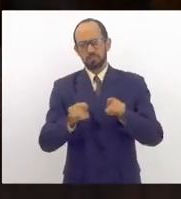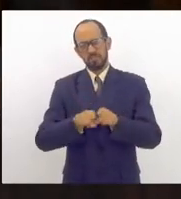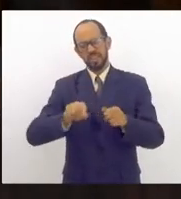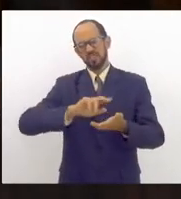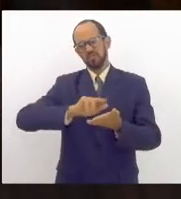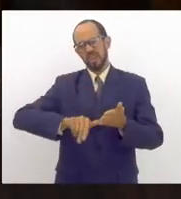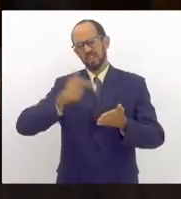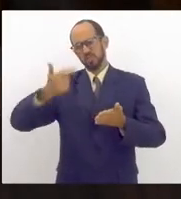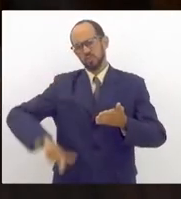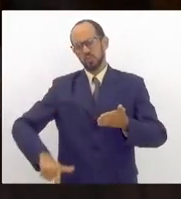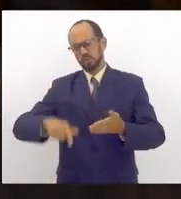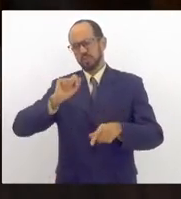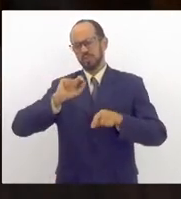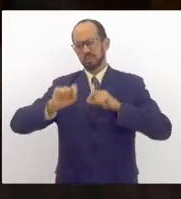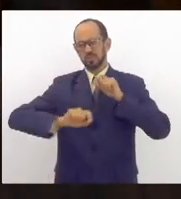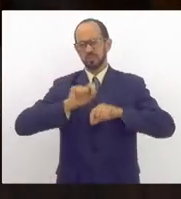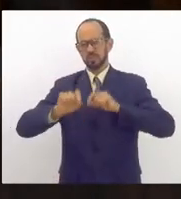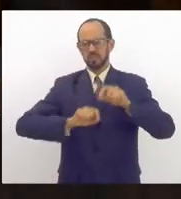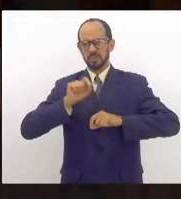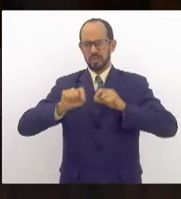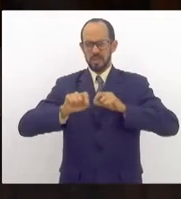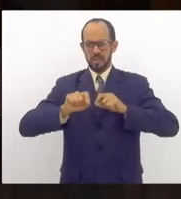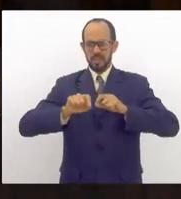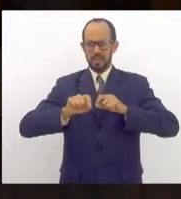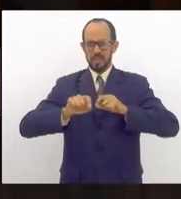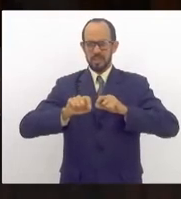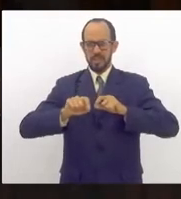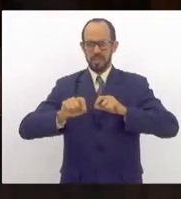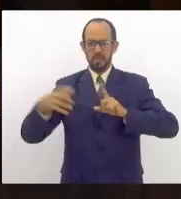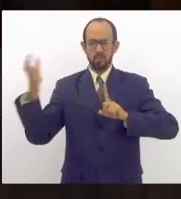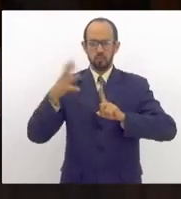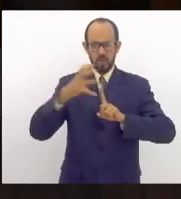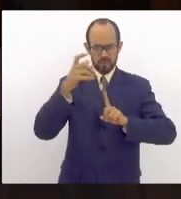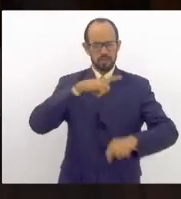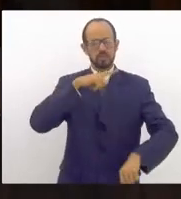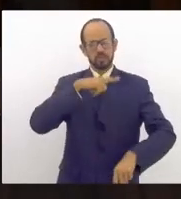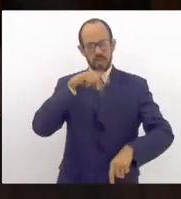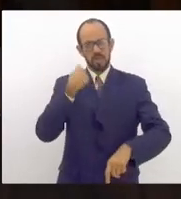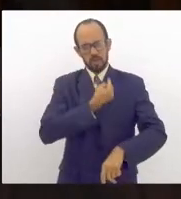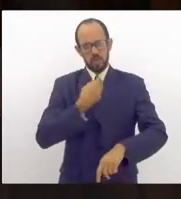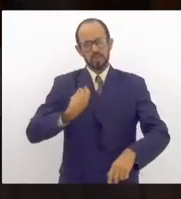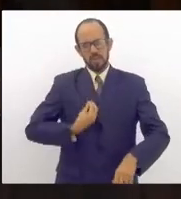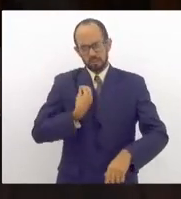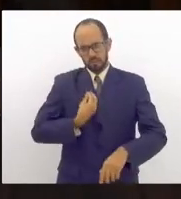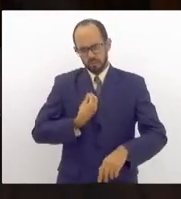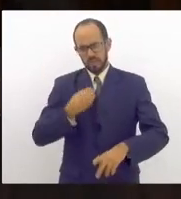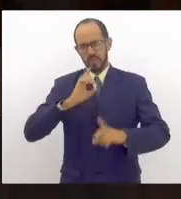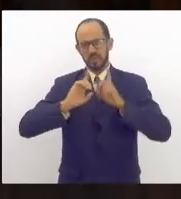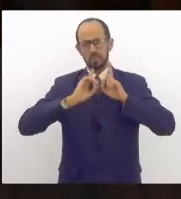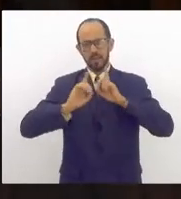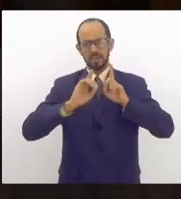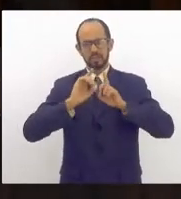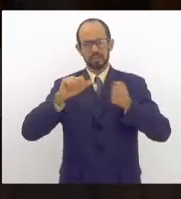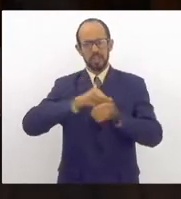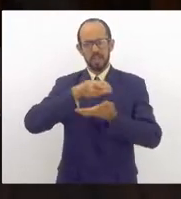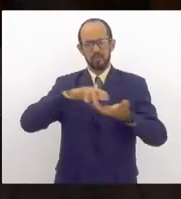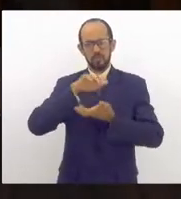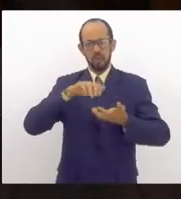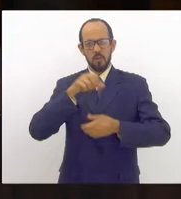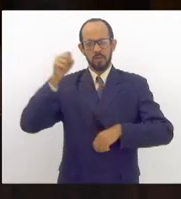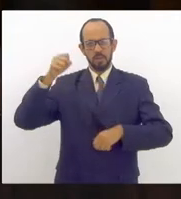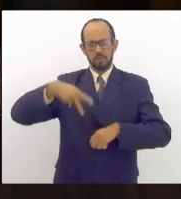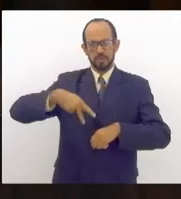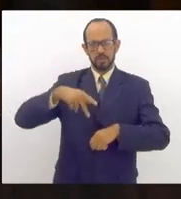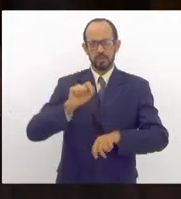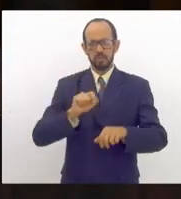outras de outros lugares que nos afetam diretamente no próprio debate da reforma da Previdência aqui